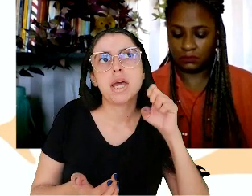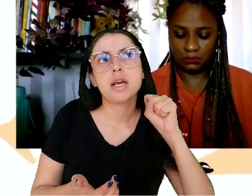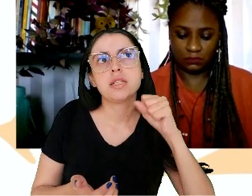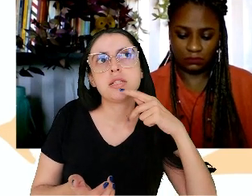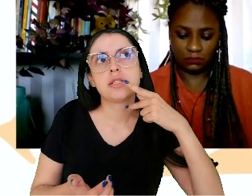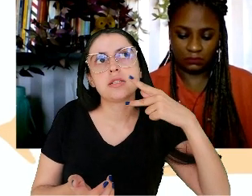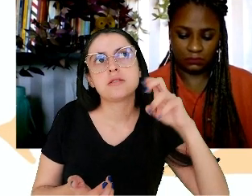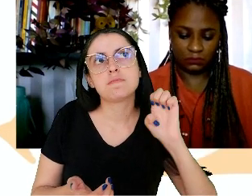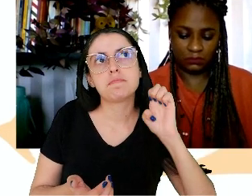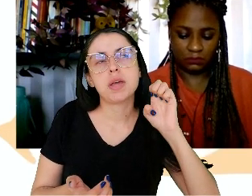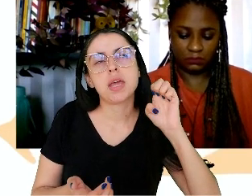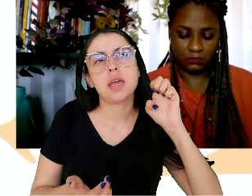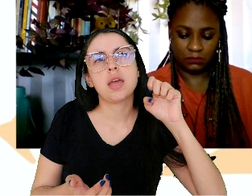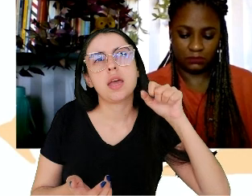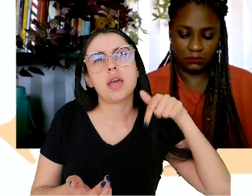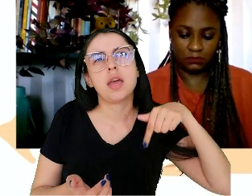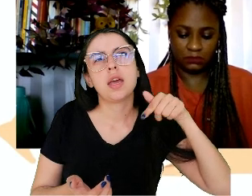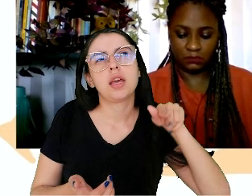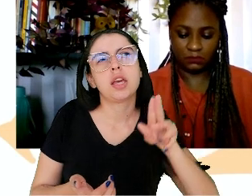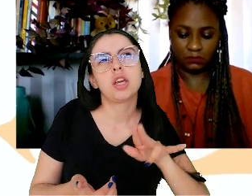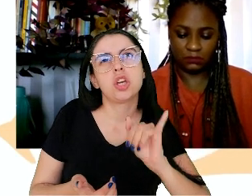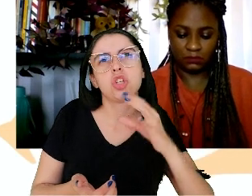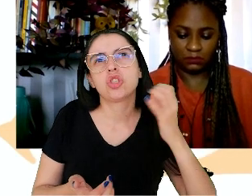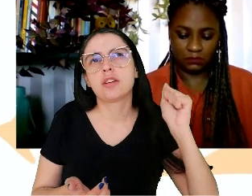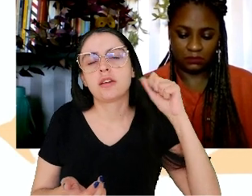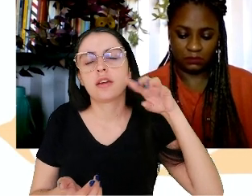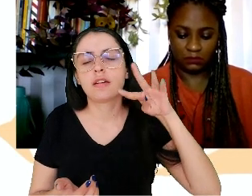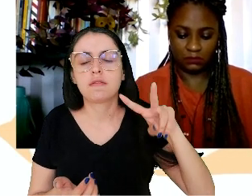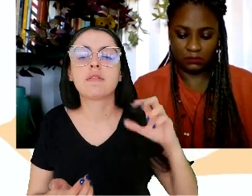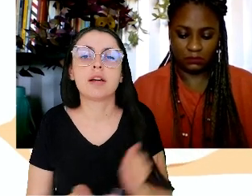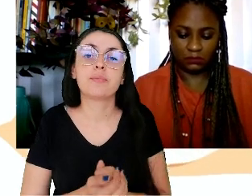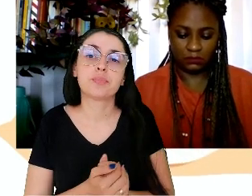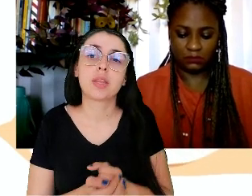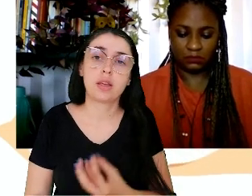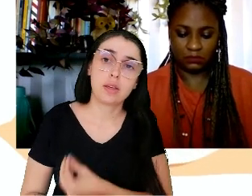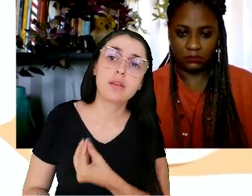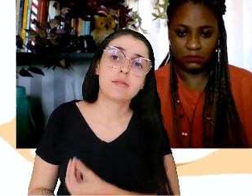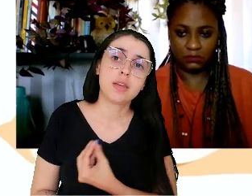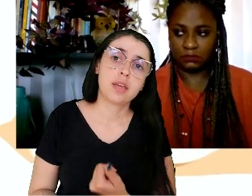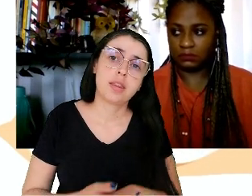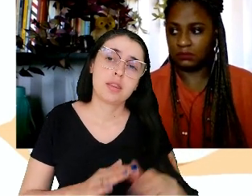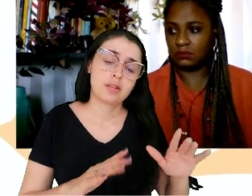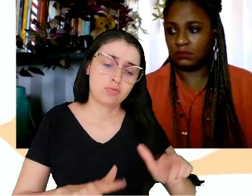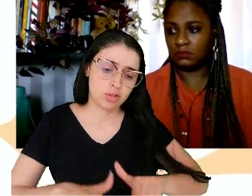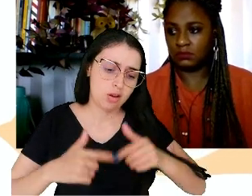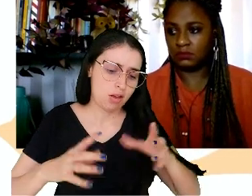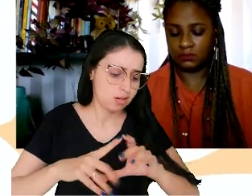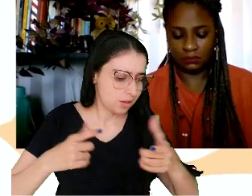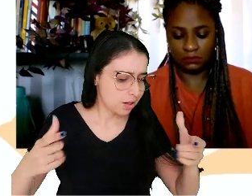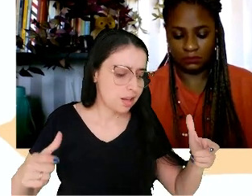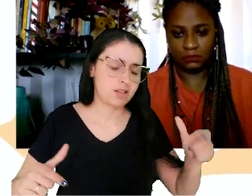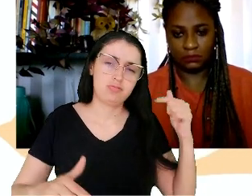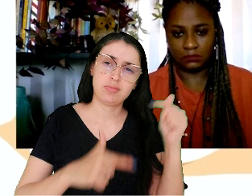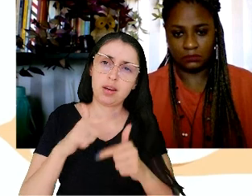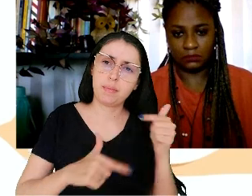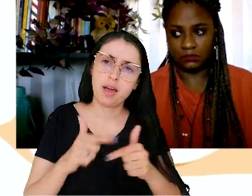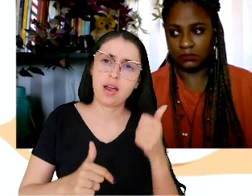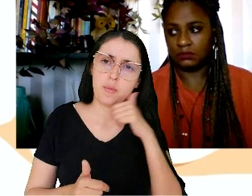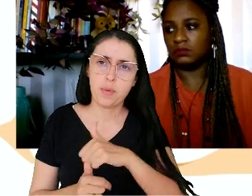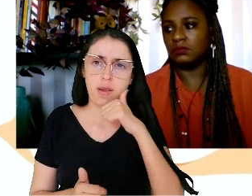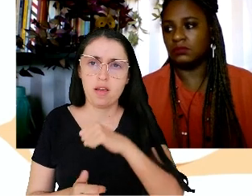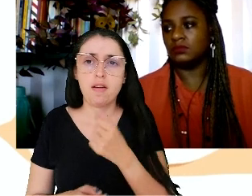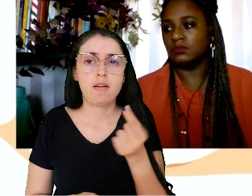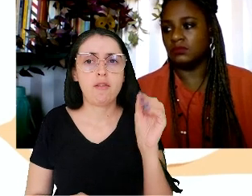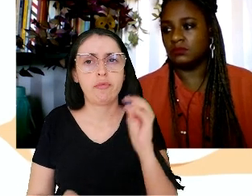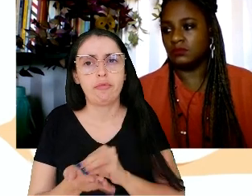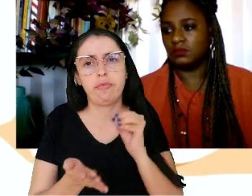esse marco teórico e dessa questão da vivência da sobrecarga de trabalho para mulheres, a falta